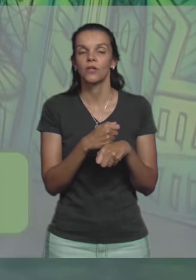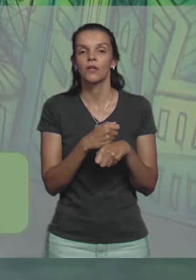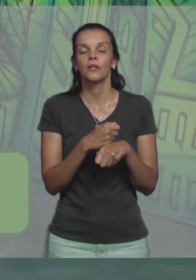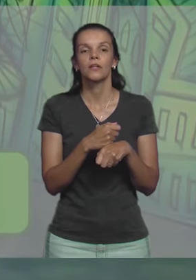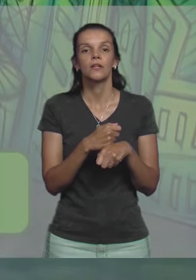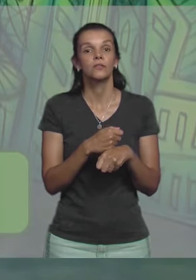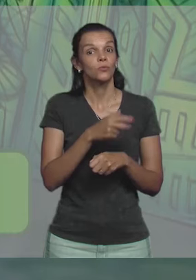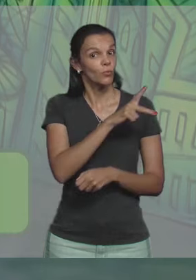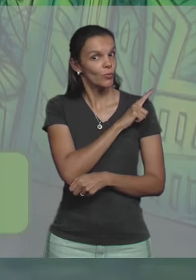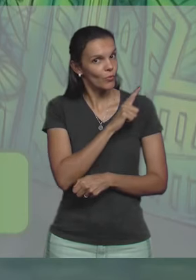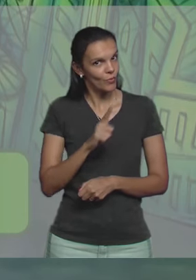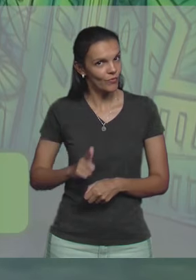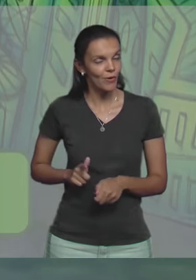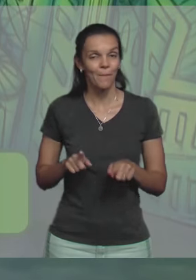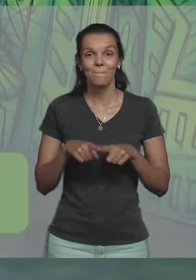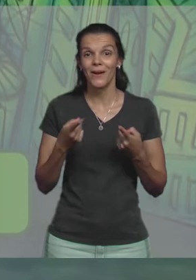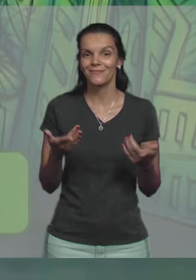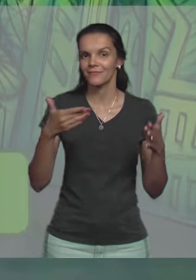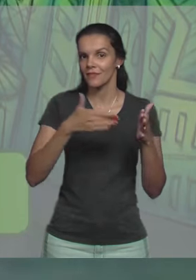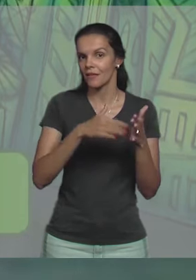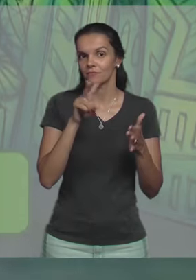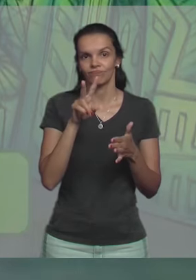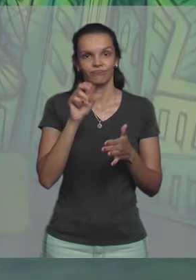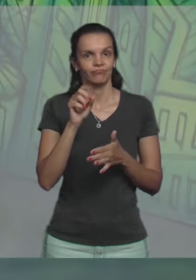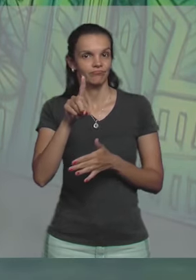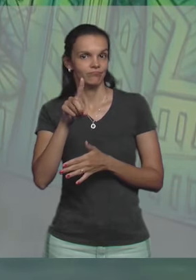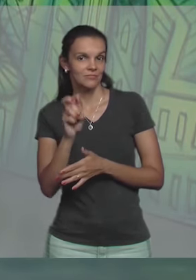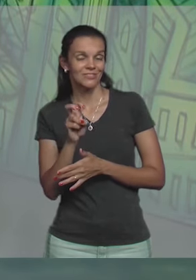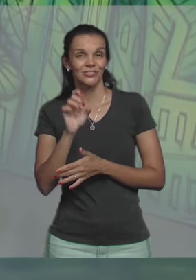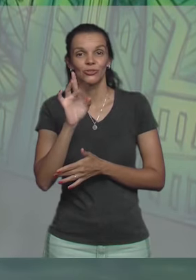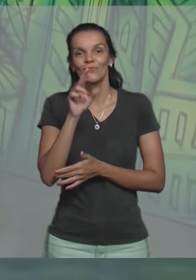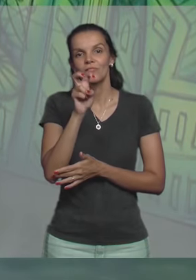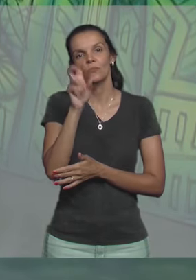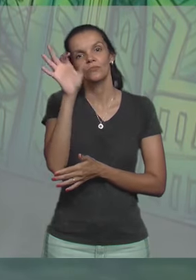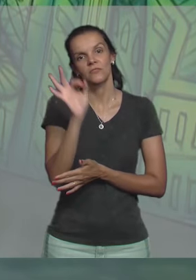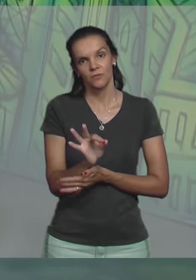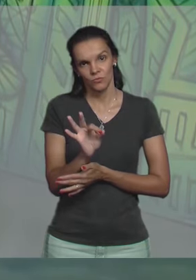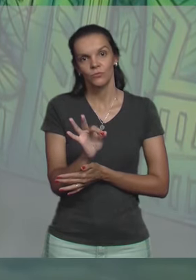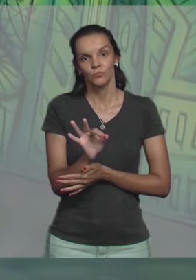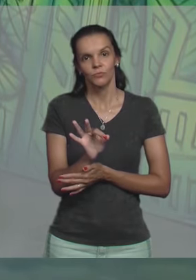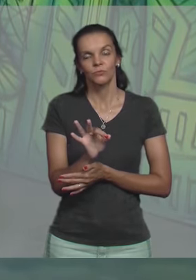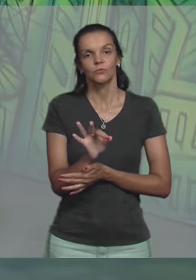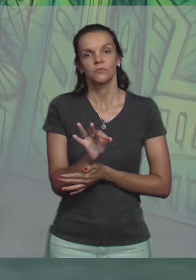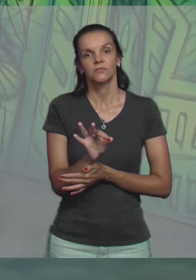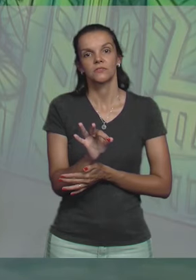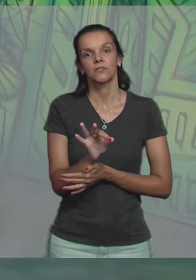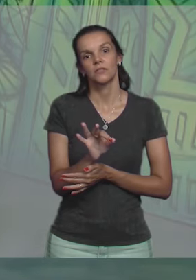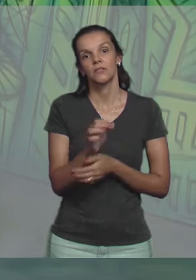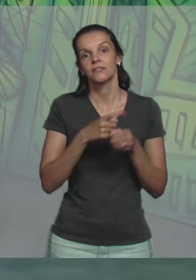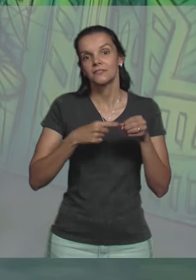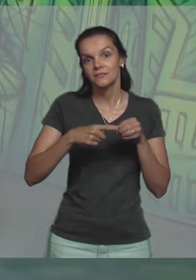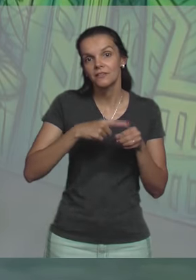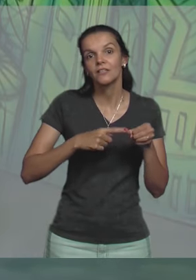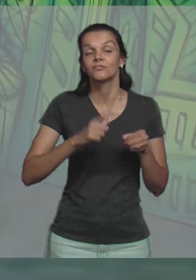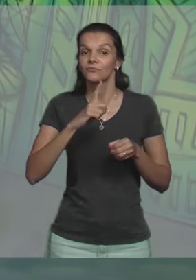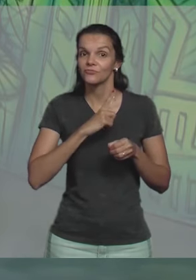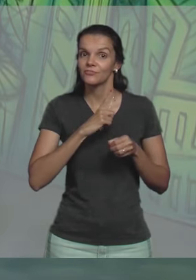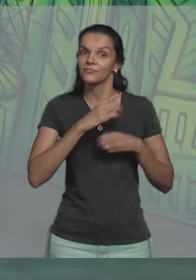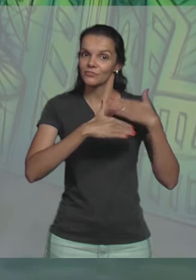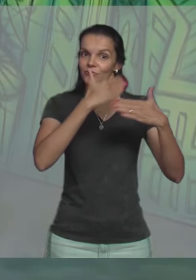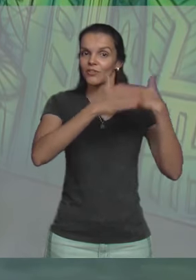governo. Lamentavelmente, até 2015, apenas 5% desses municípios haviam